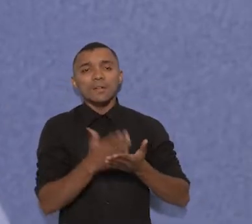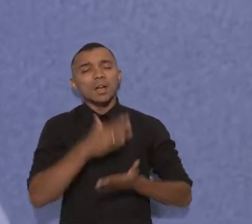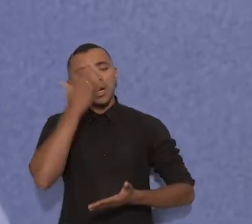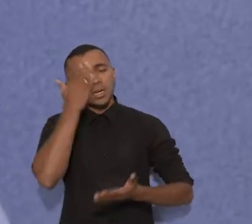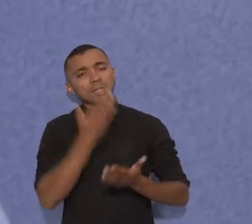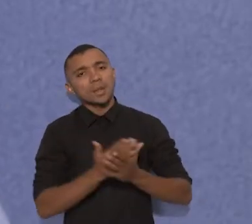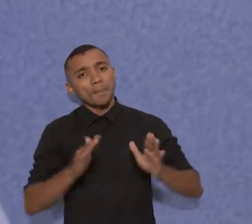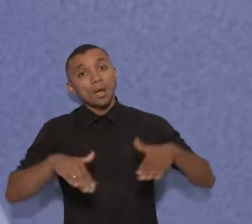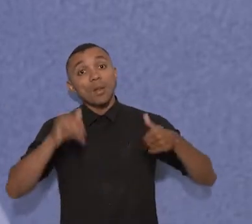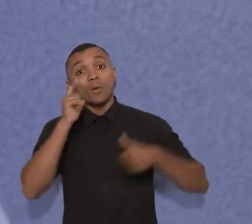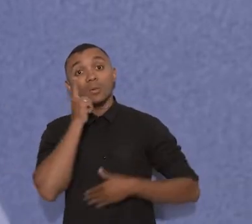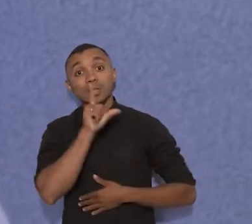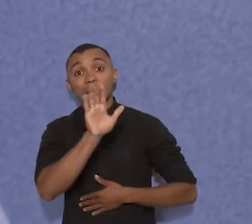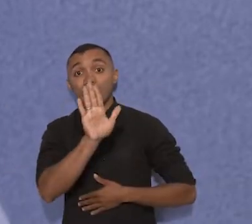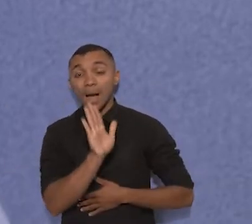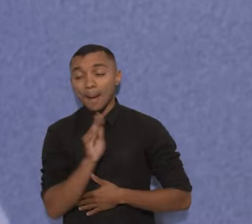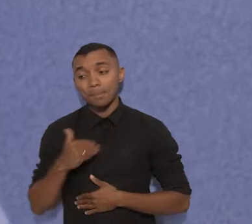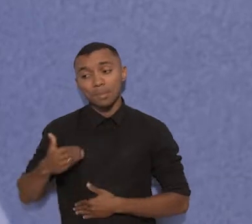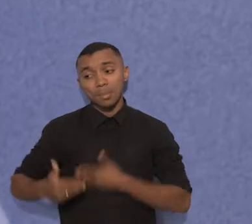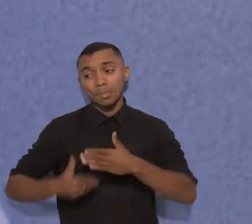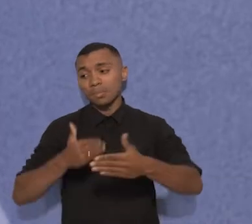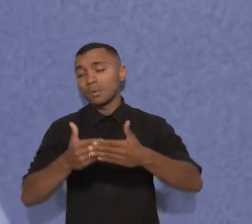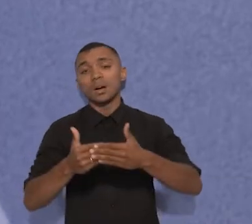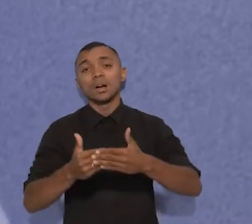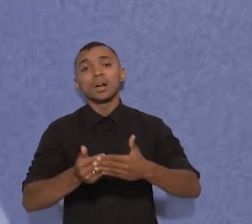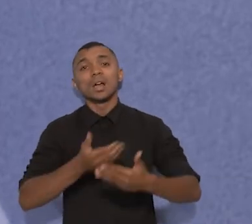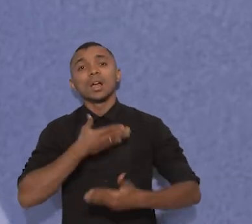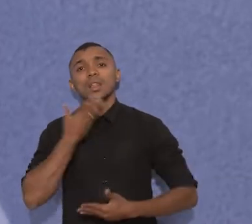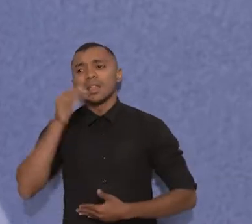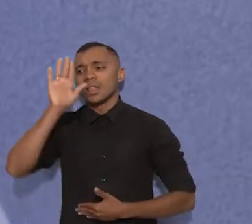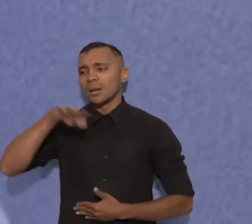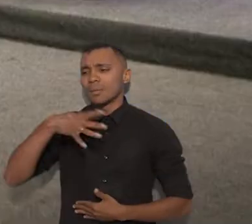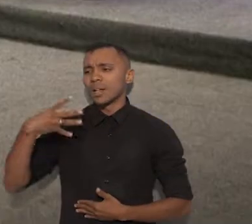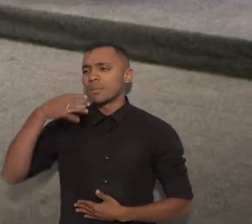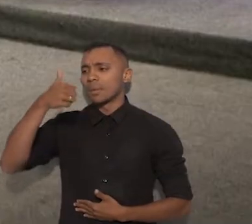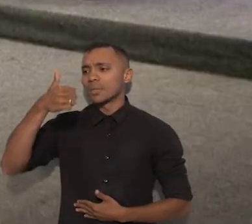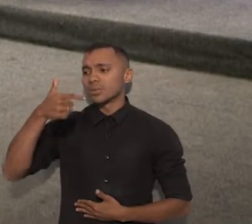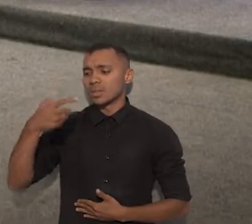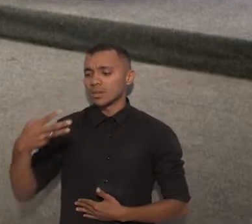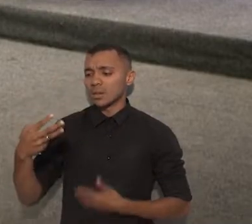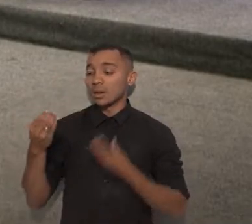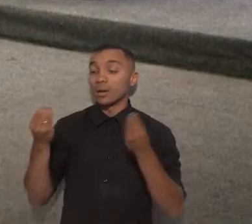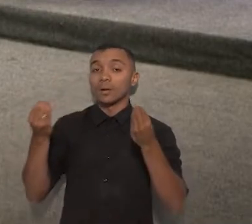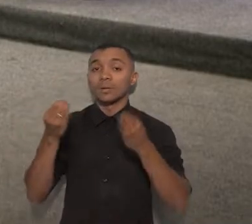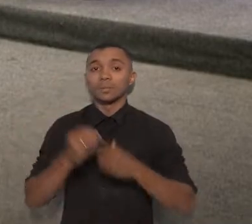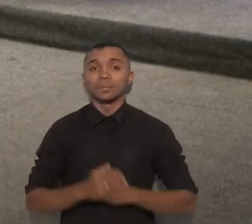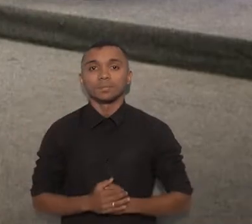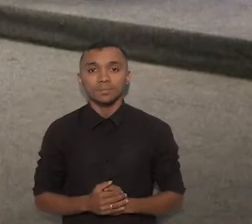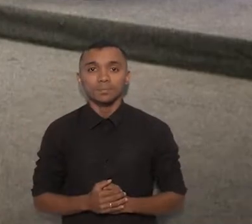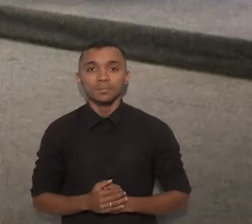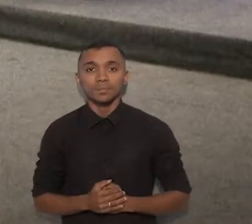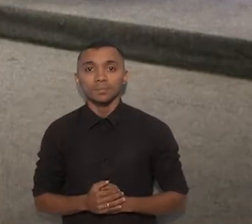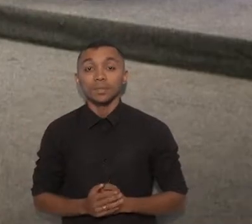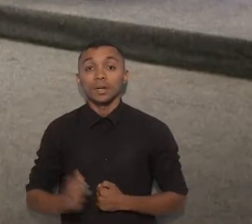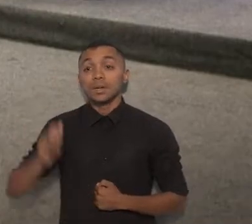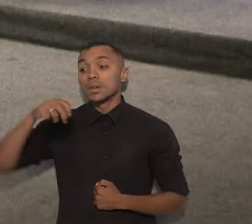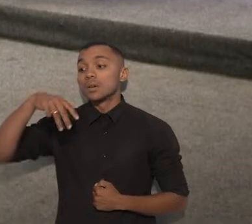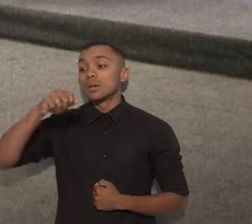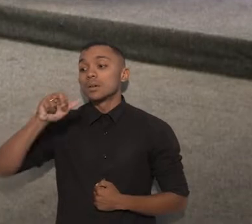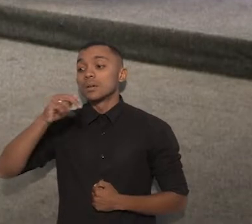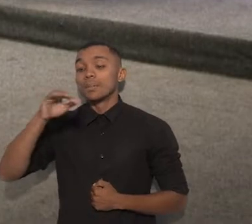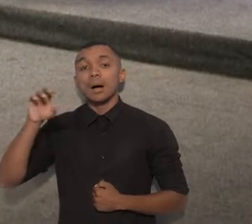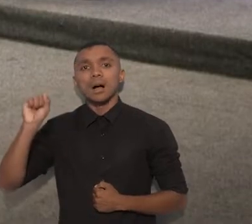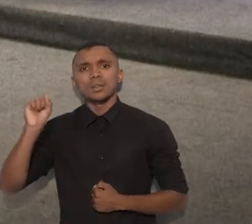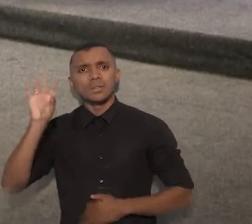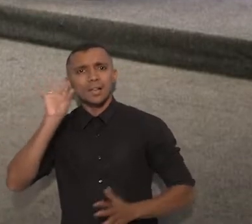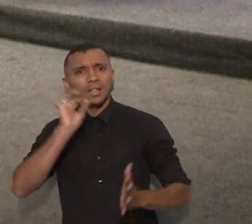melhorar, tal, mas por enquanto não faz por merecer estar na terceira colocação, não. Carlos Silva, Marquinhos Santos vai achando um caminho à frente do